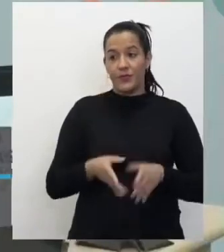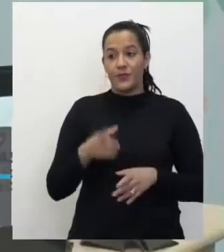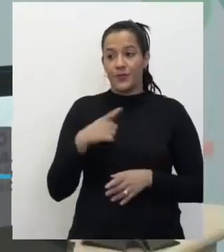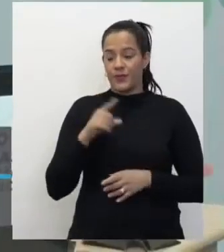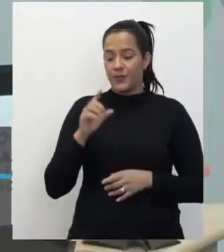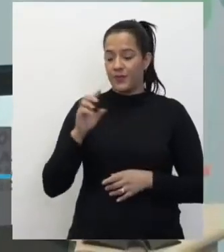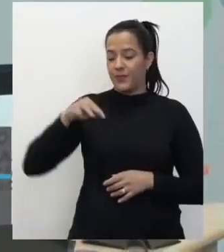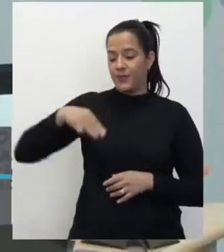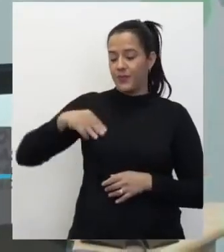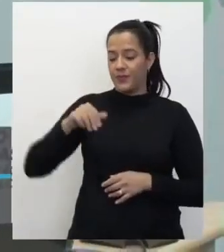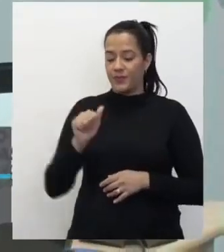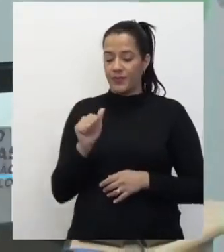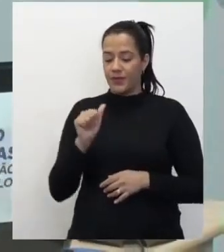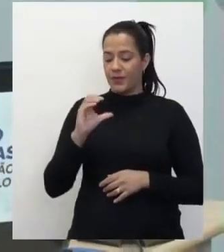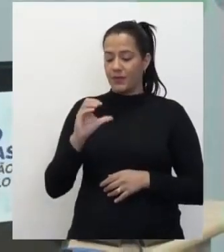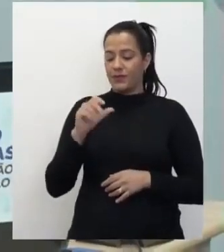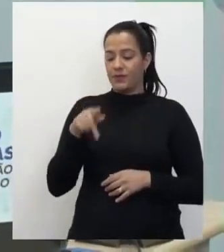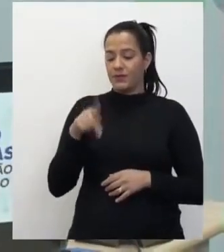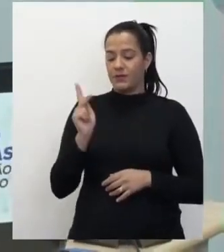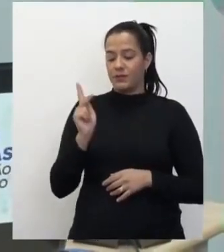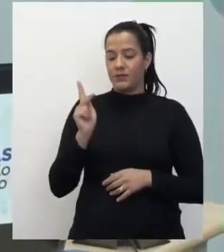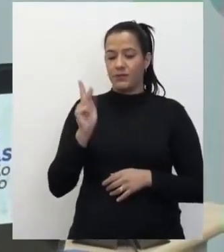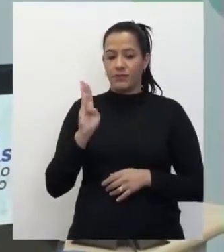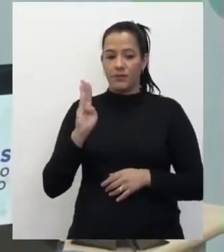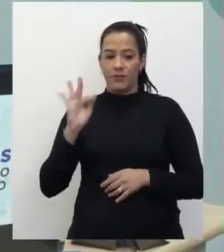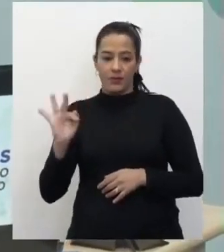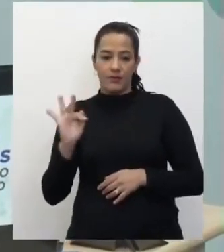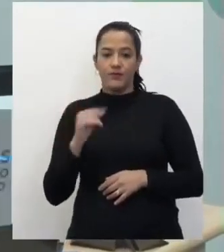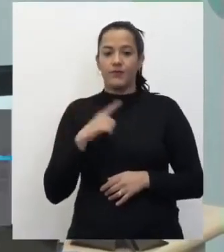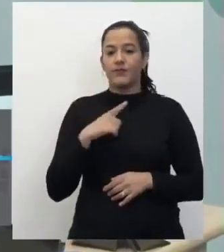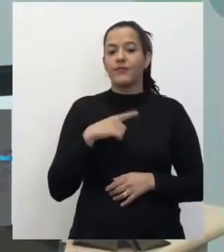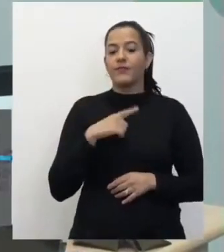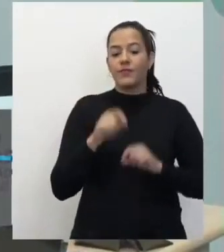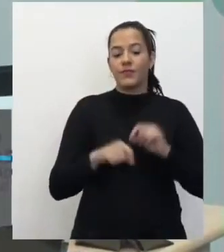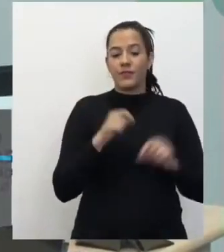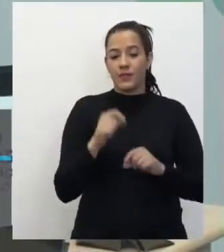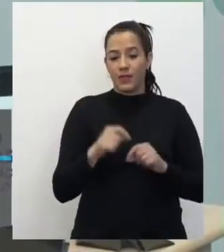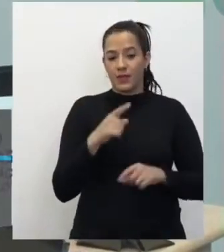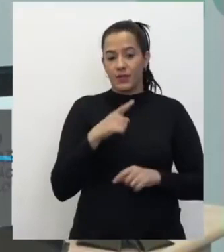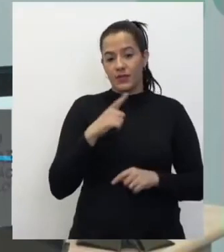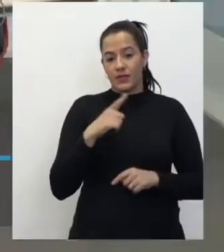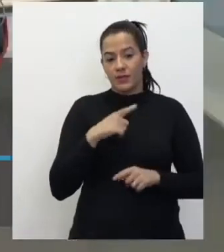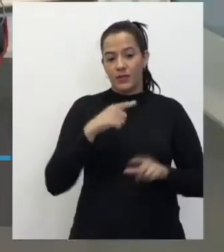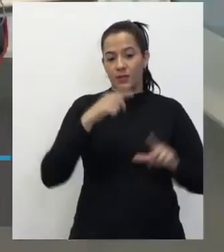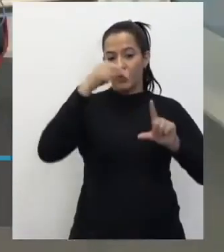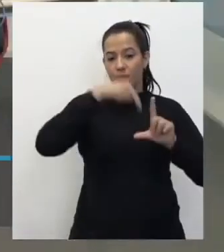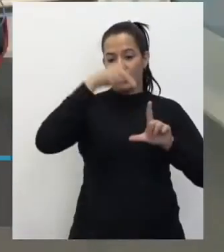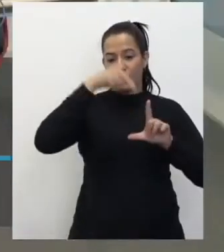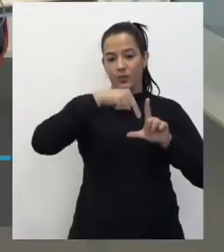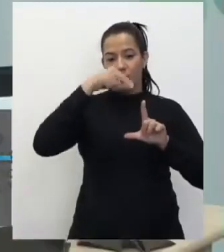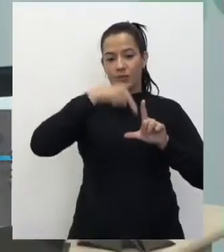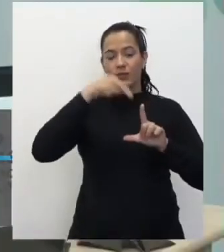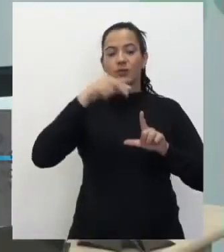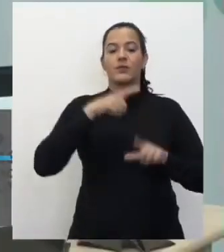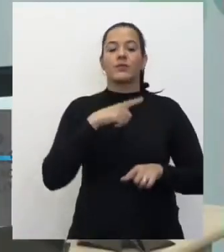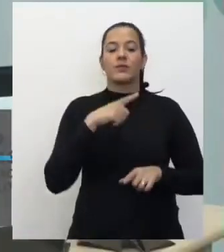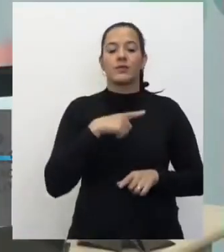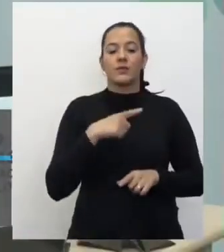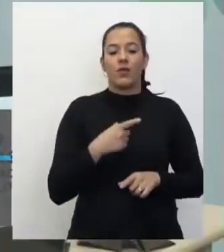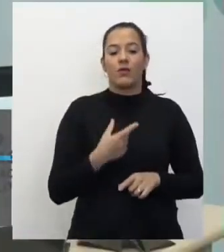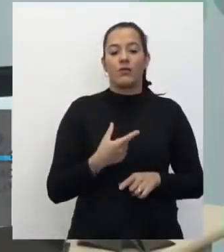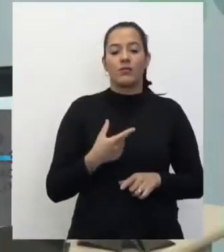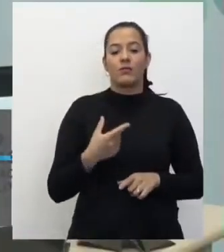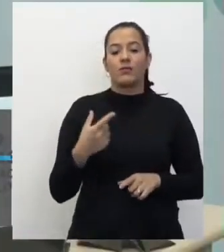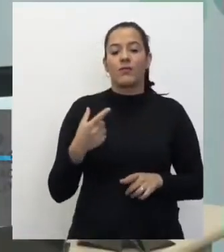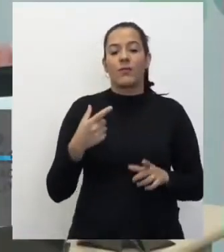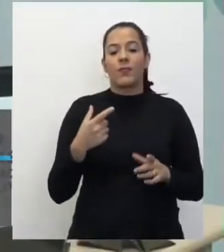Shakespeare? Exatamente, Shakespeare. Tem no Telecine Cool lá, né? Não quero fazer propaganda não, mas tem. Já fiz. E aí é meio sombrio, né? O